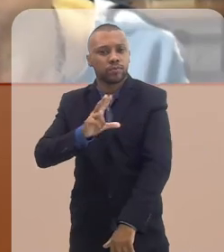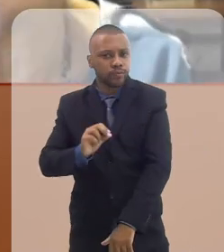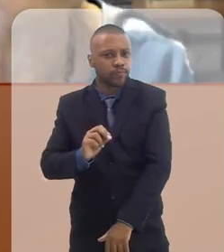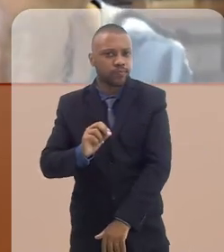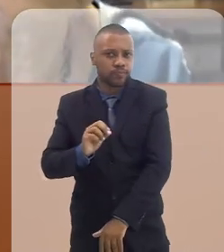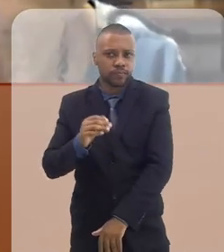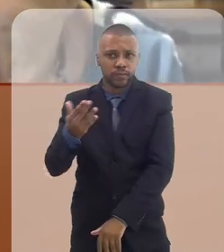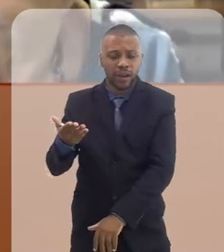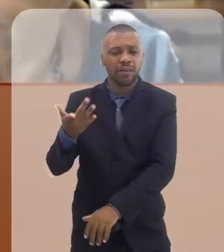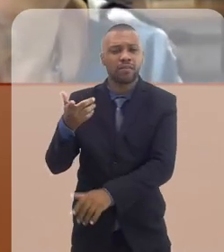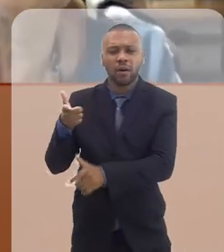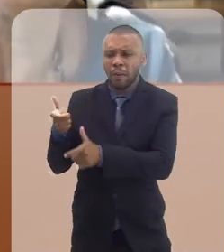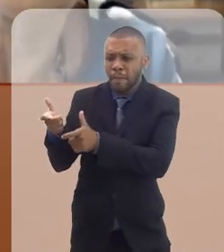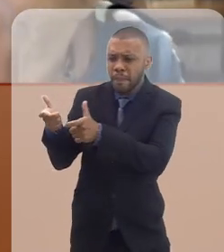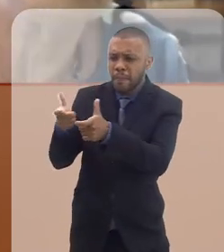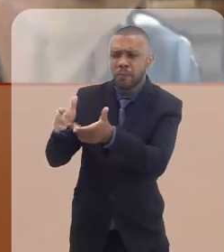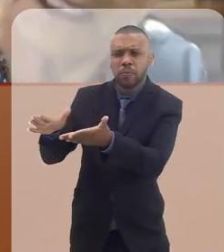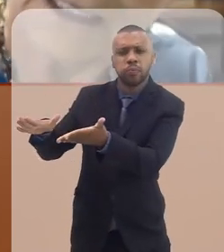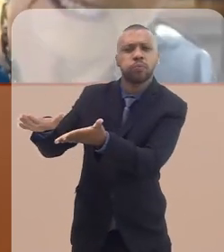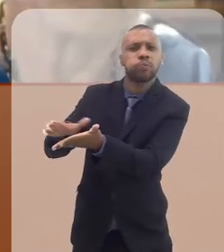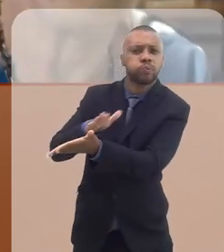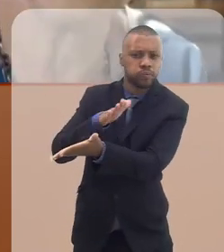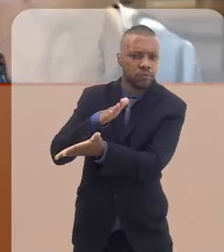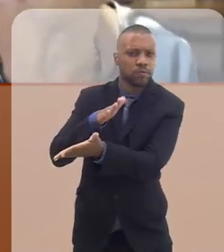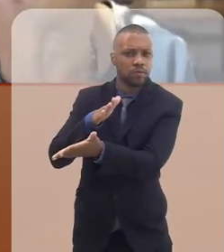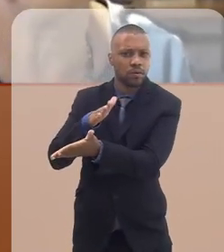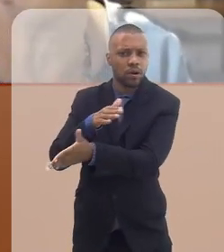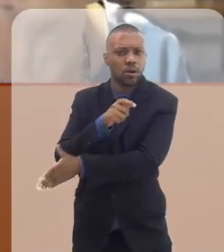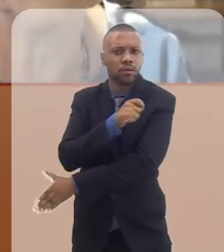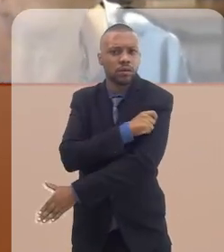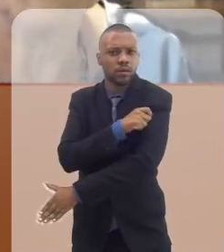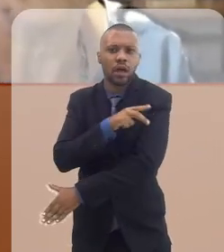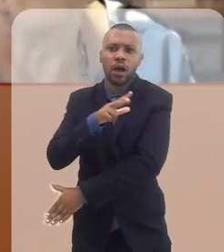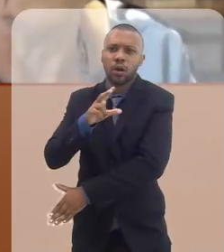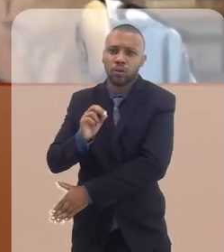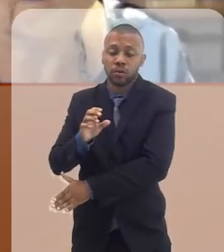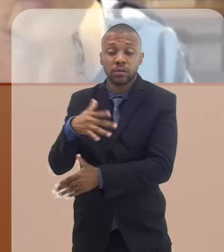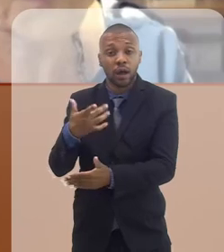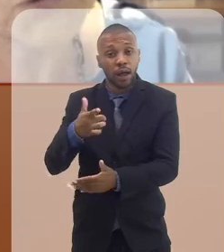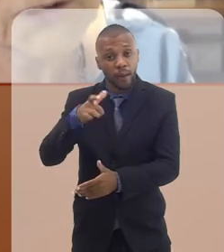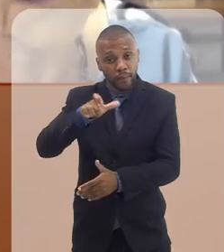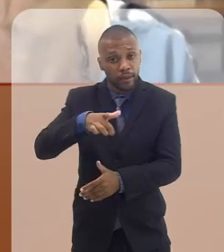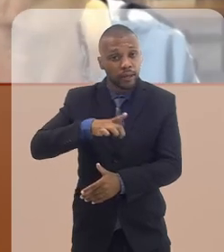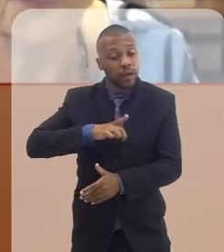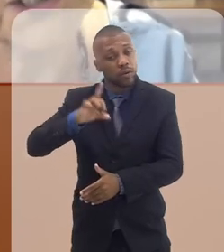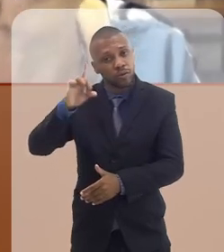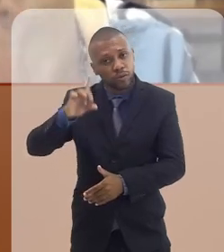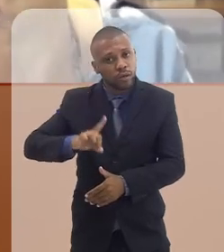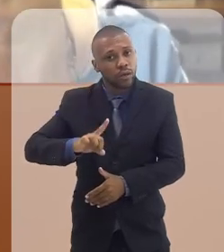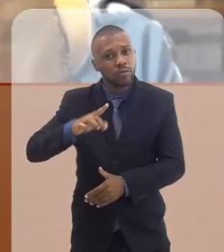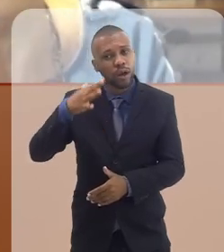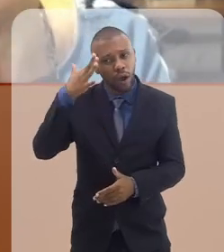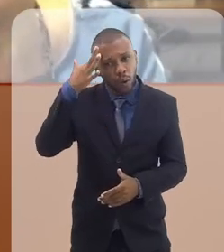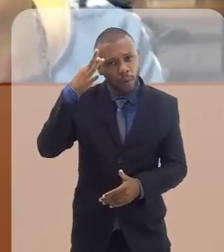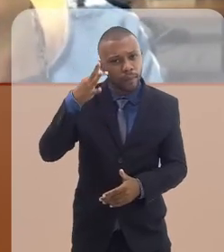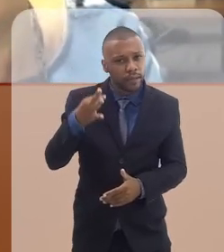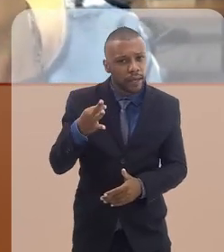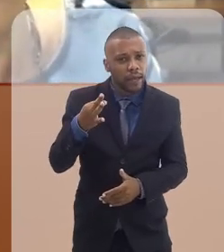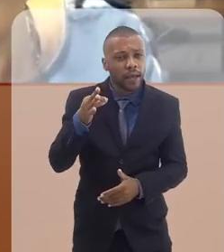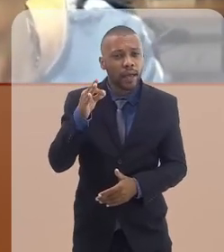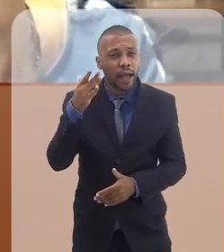em Ibiúna, onde foram massacrados os estudantes. Então, as pessoas têm o direito